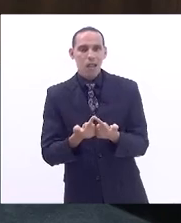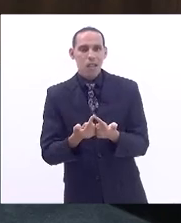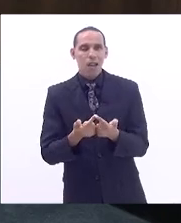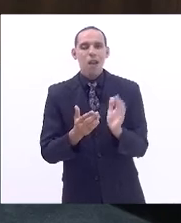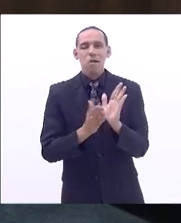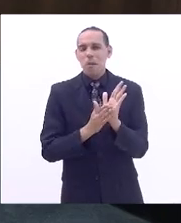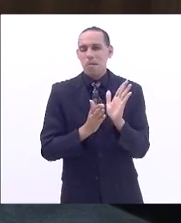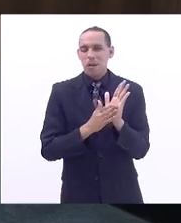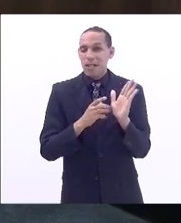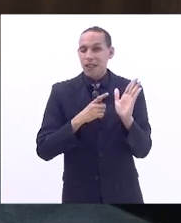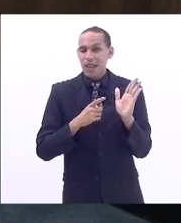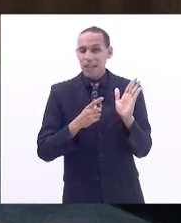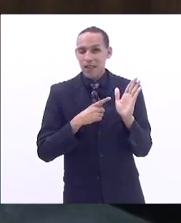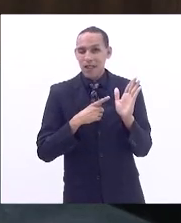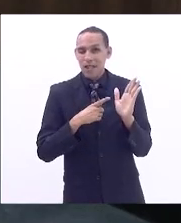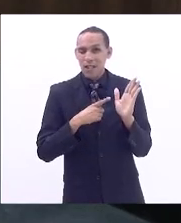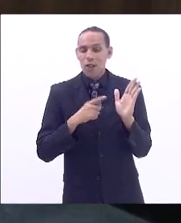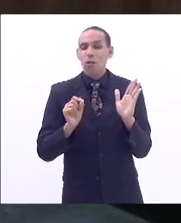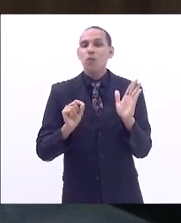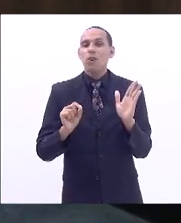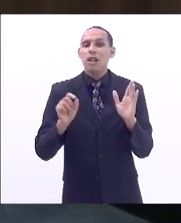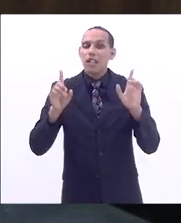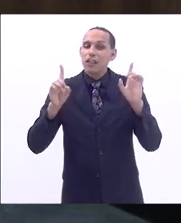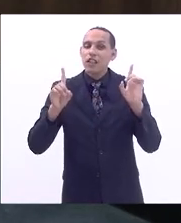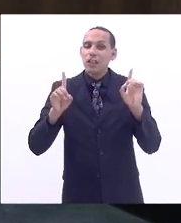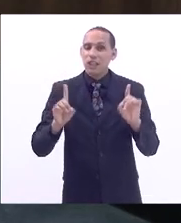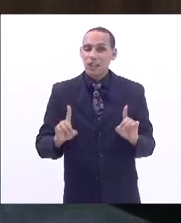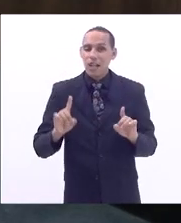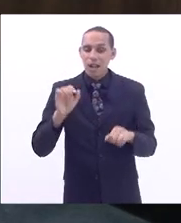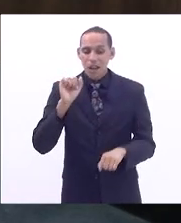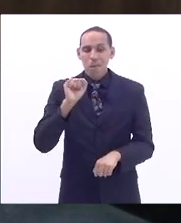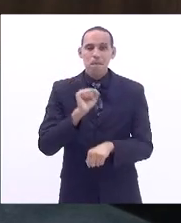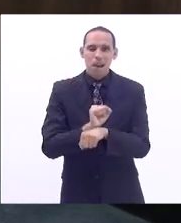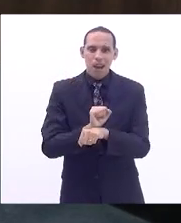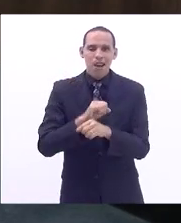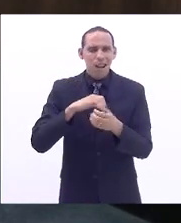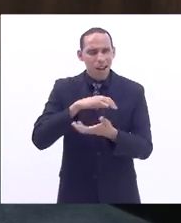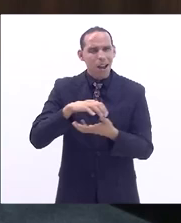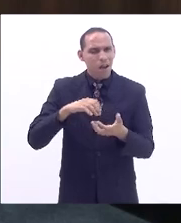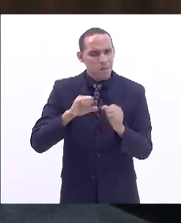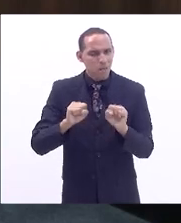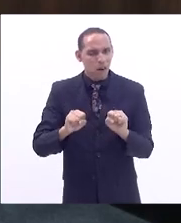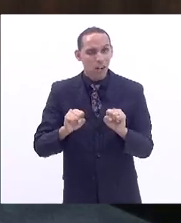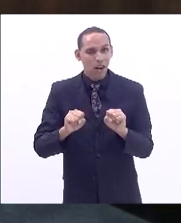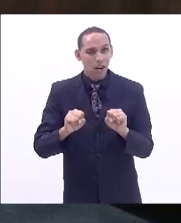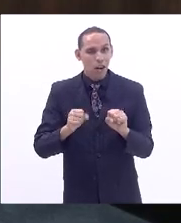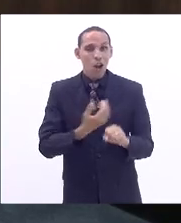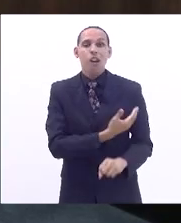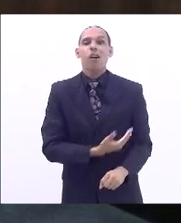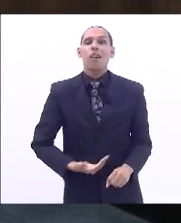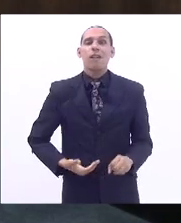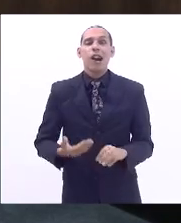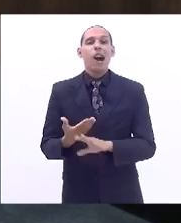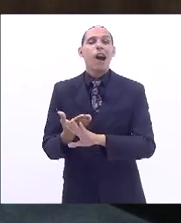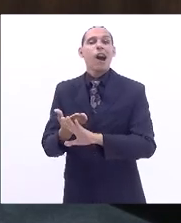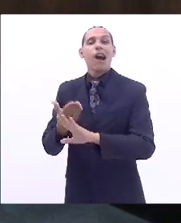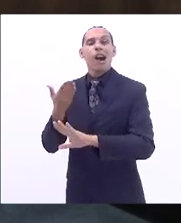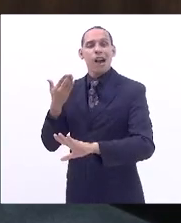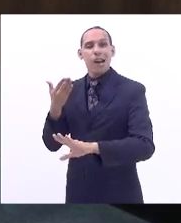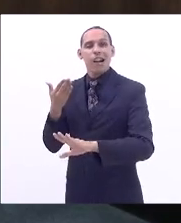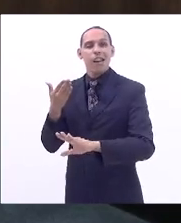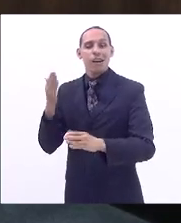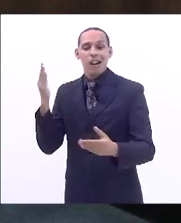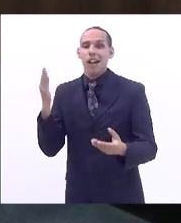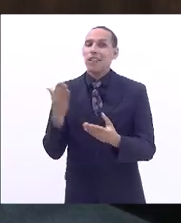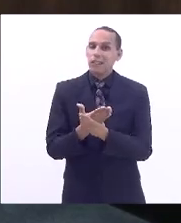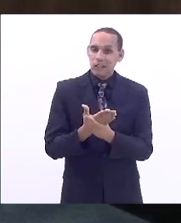exatamente o direito de parar o Governo está descendo desse por já entrou